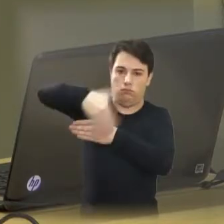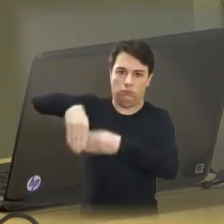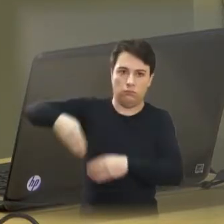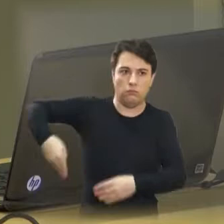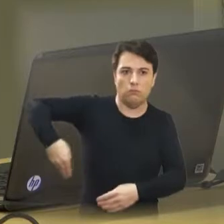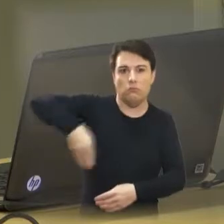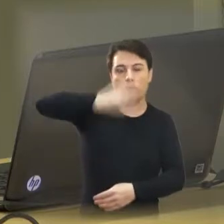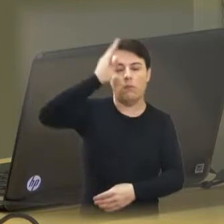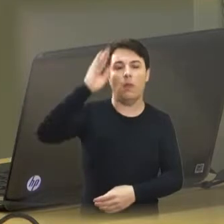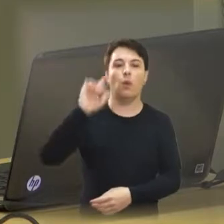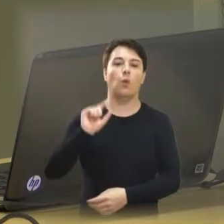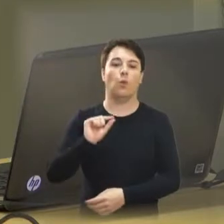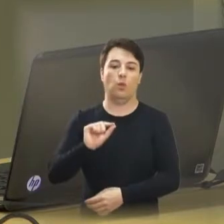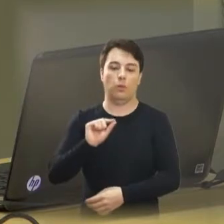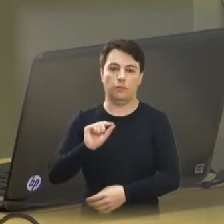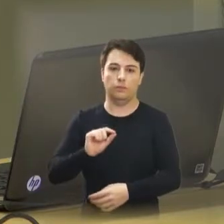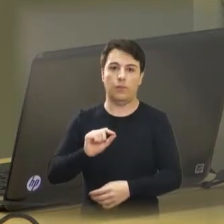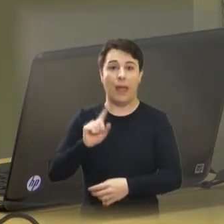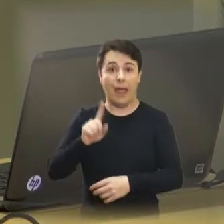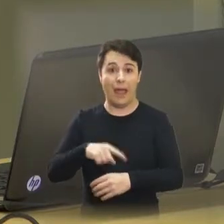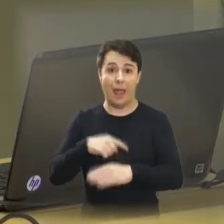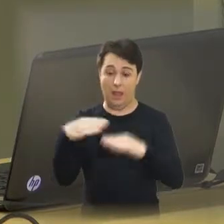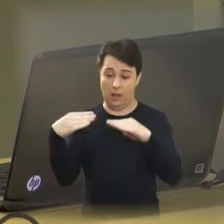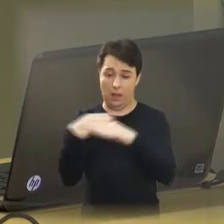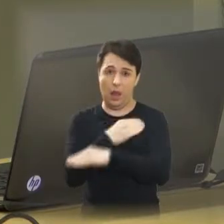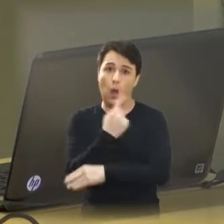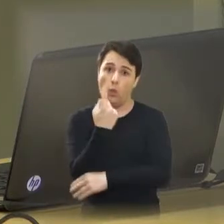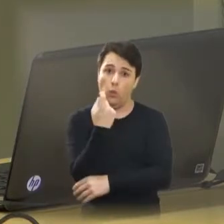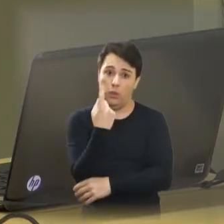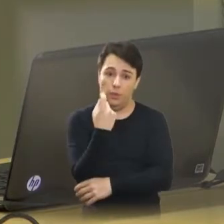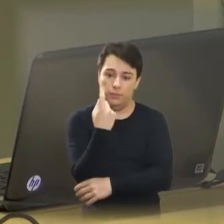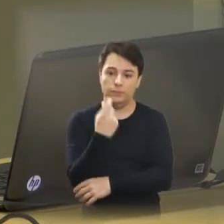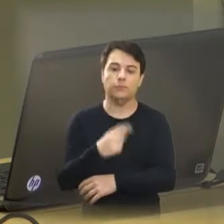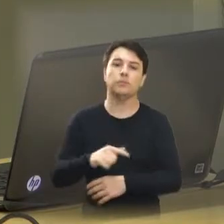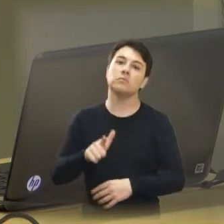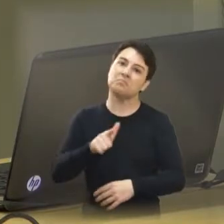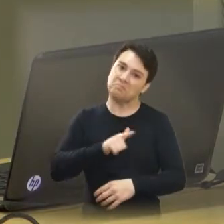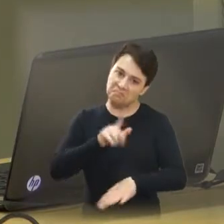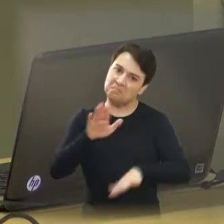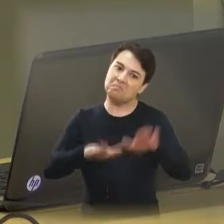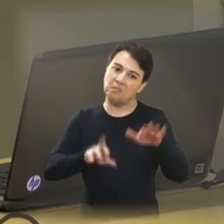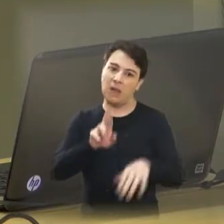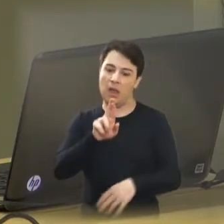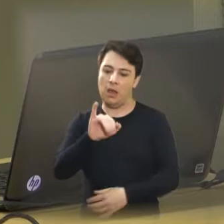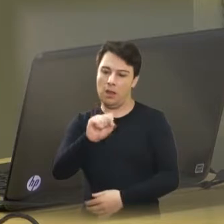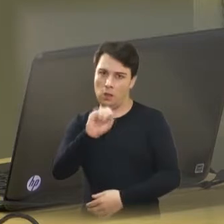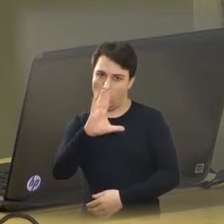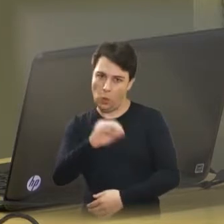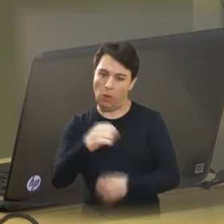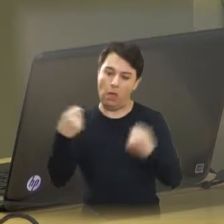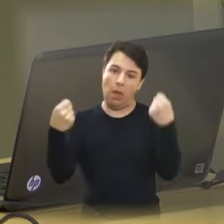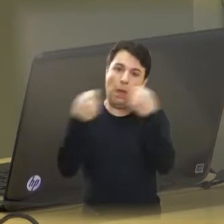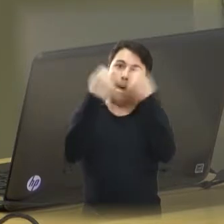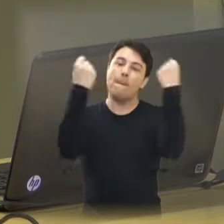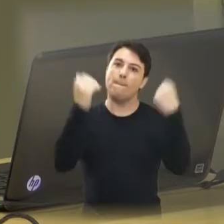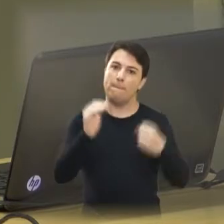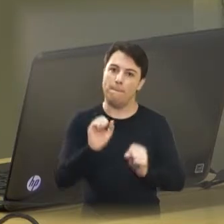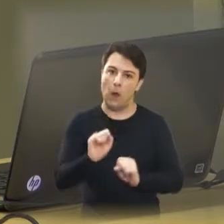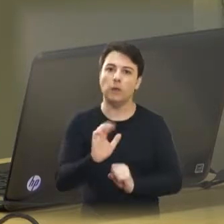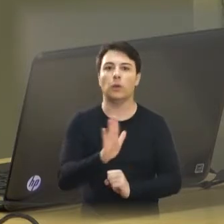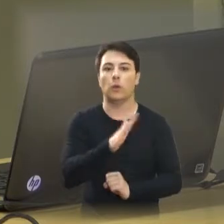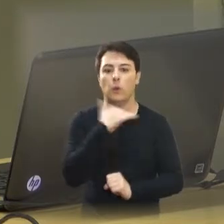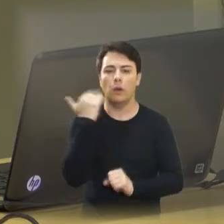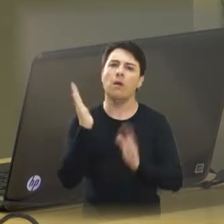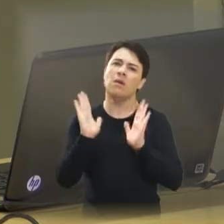trecho para frente, ela é pista simples. Ela é uma via com risco potencial de acidente com vítima fatal. Nós já